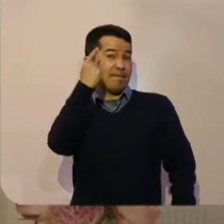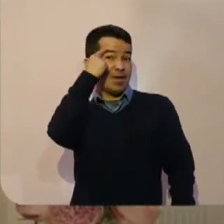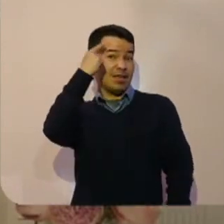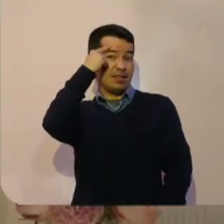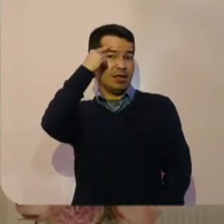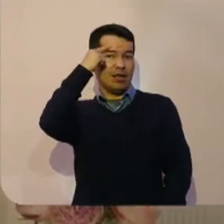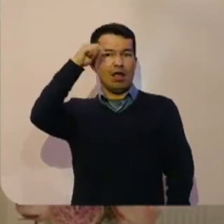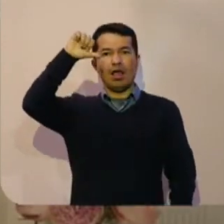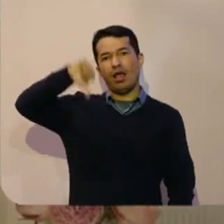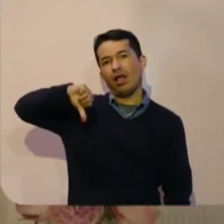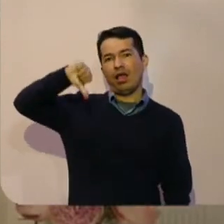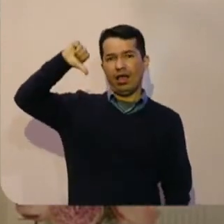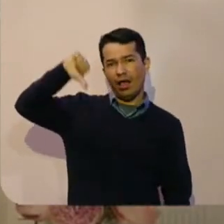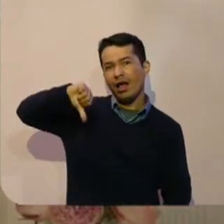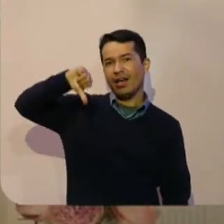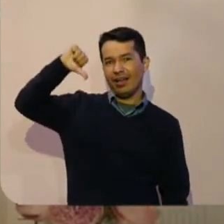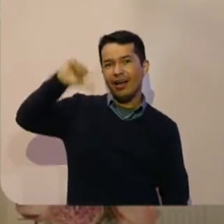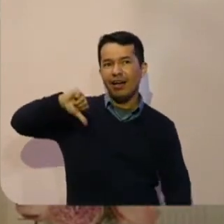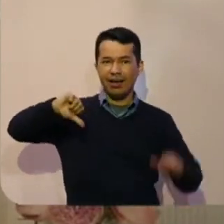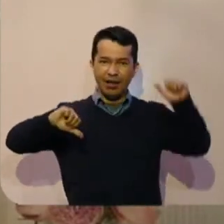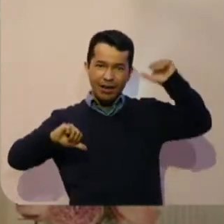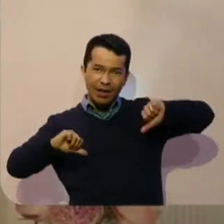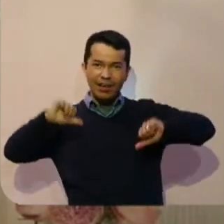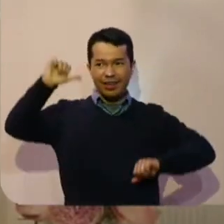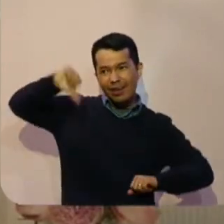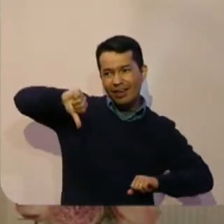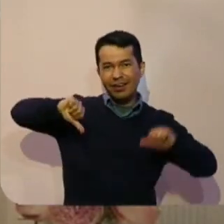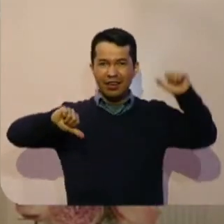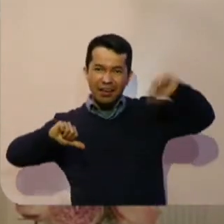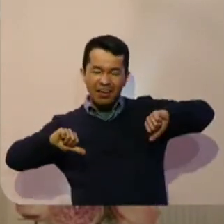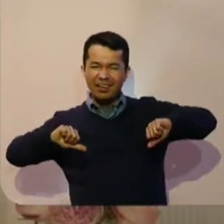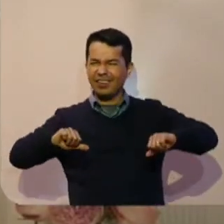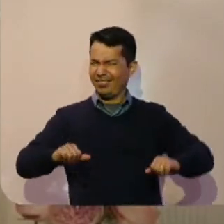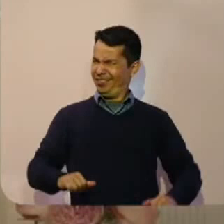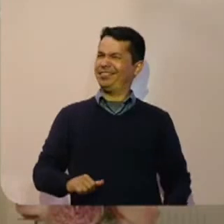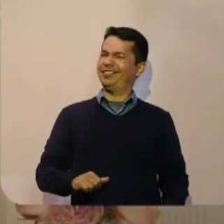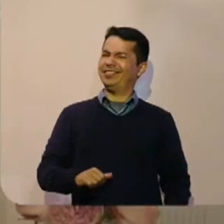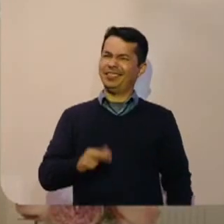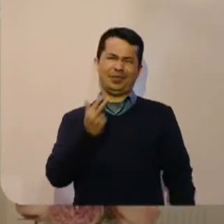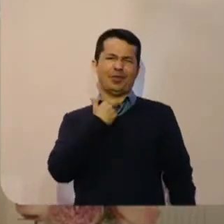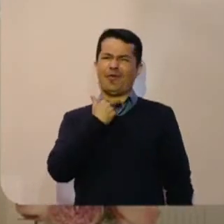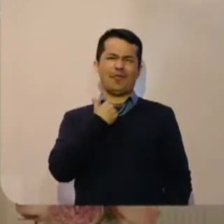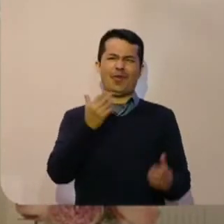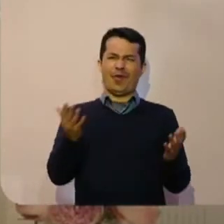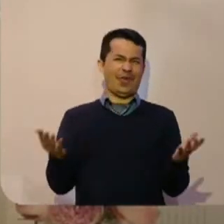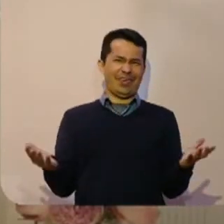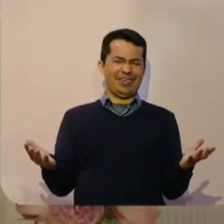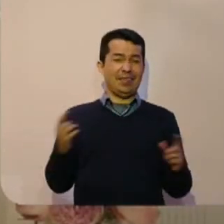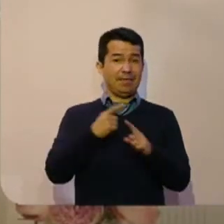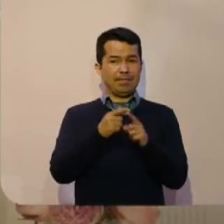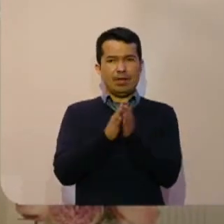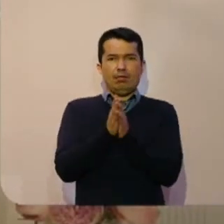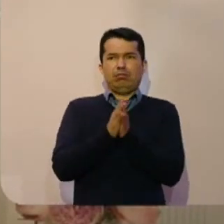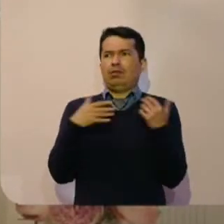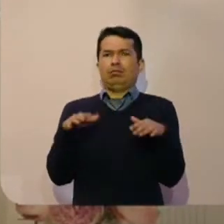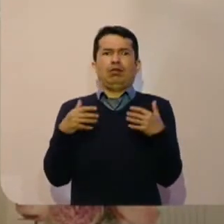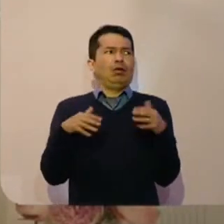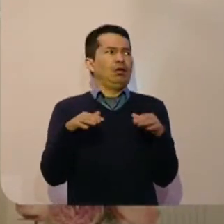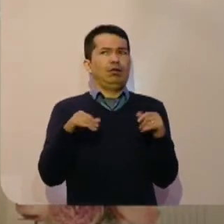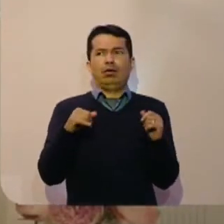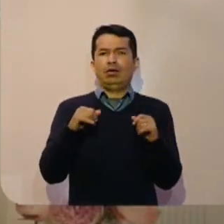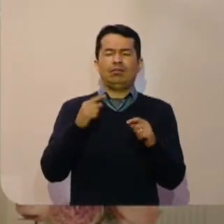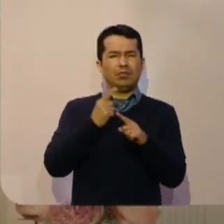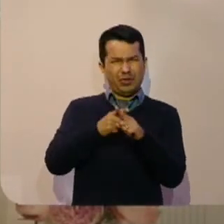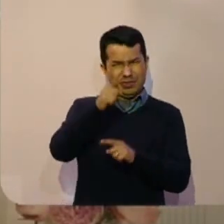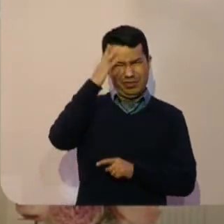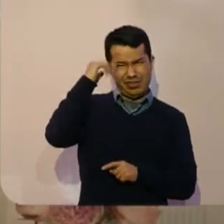for intoxicada com os pensamentos desconexos e ansiosos dos que não